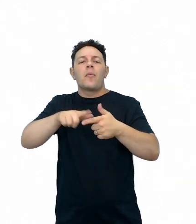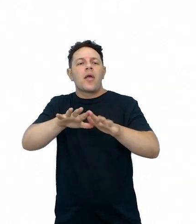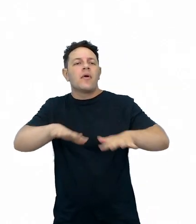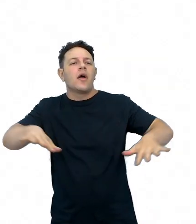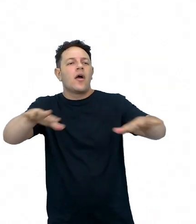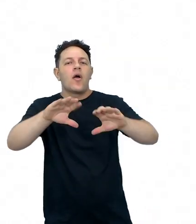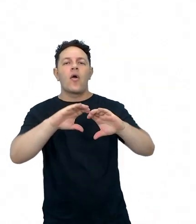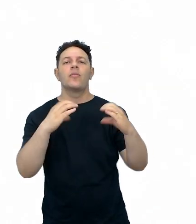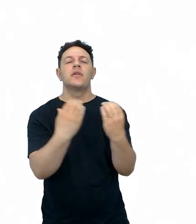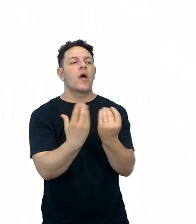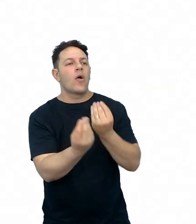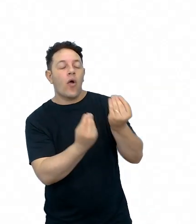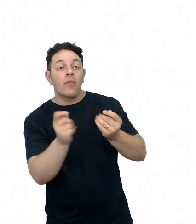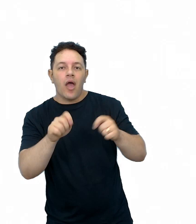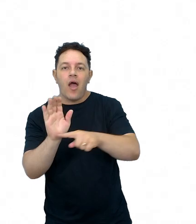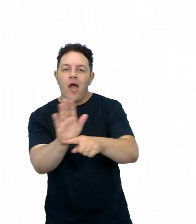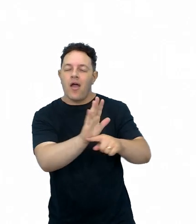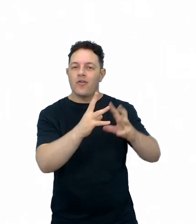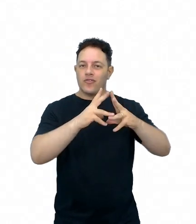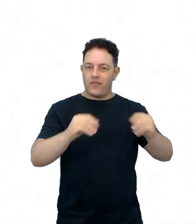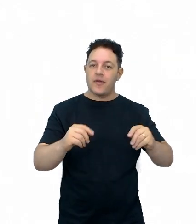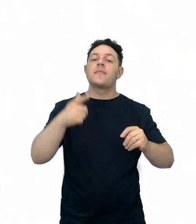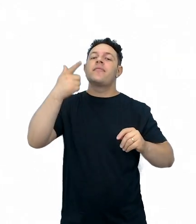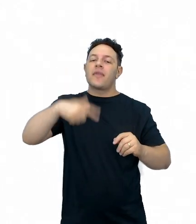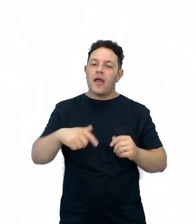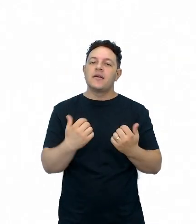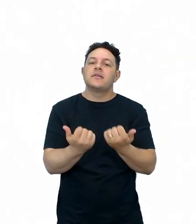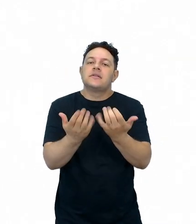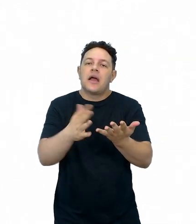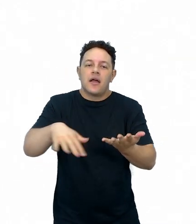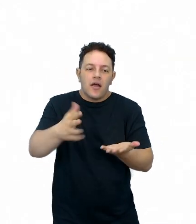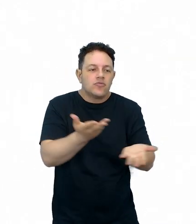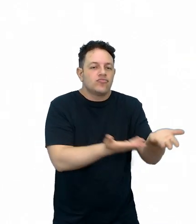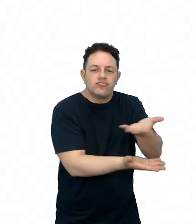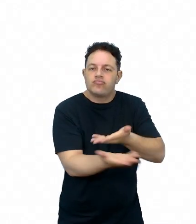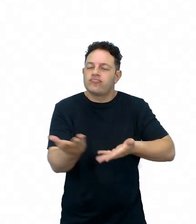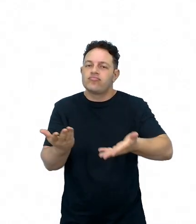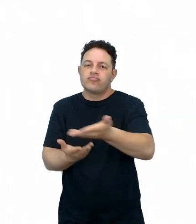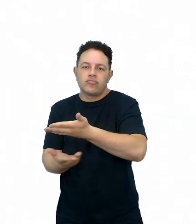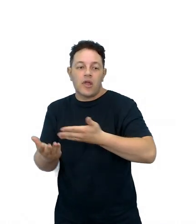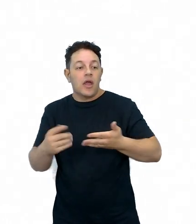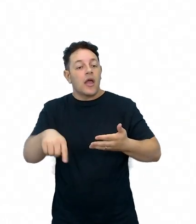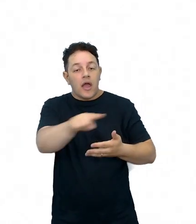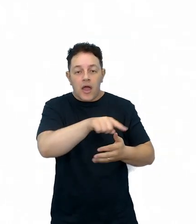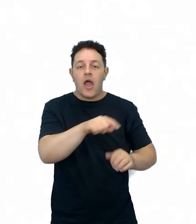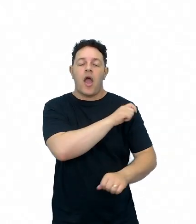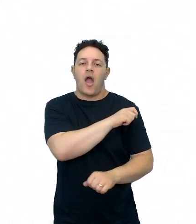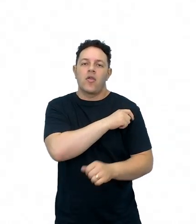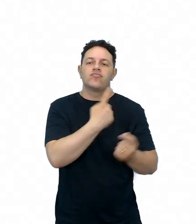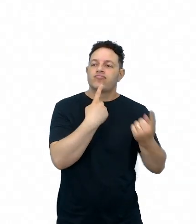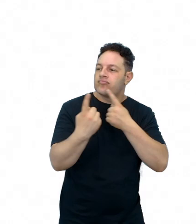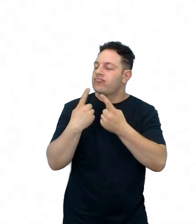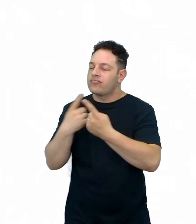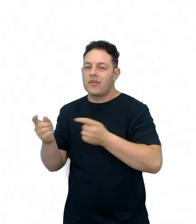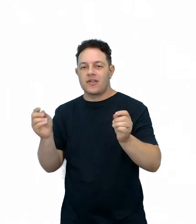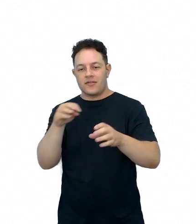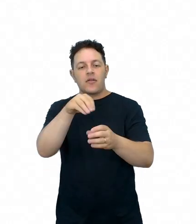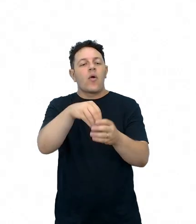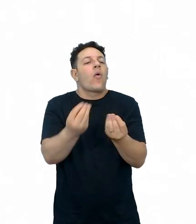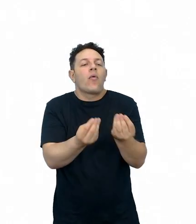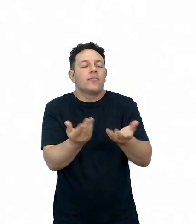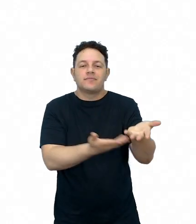comunidade. Além disso, ele favorece trocas conceituais produtivas entre os estudantes. E